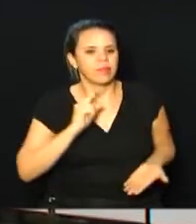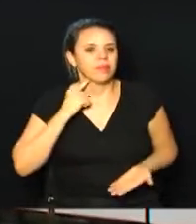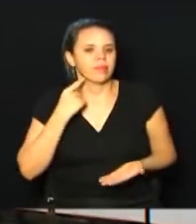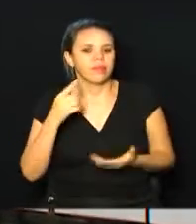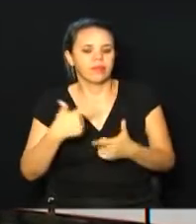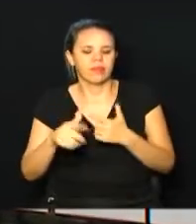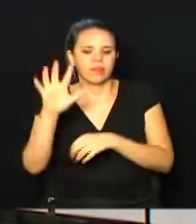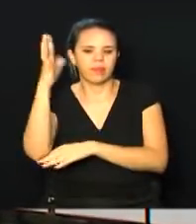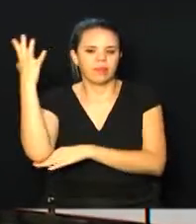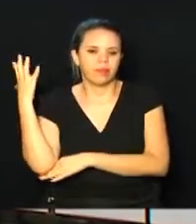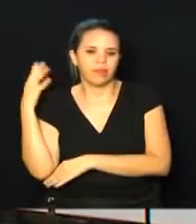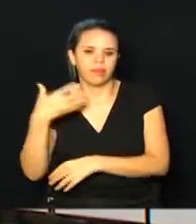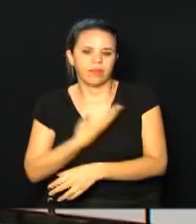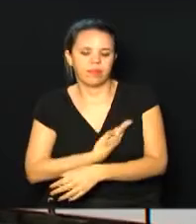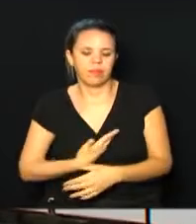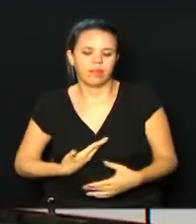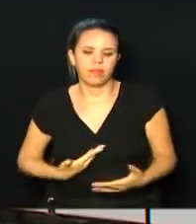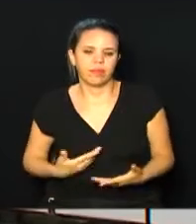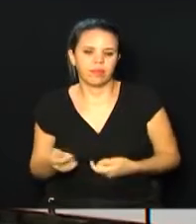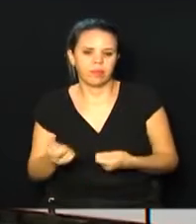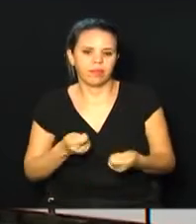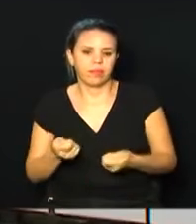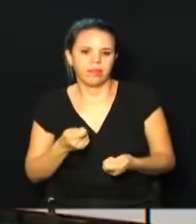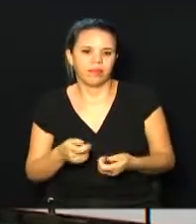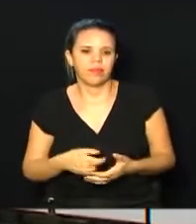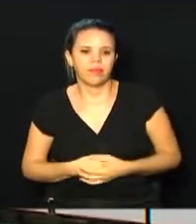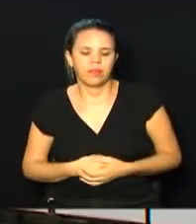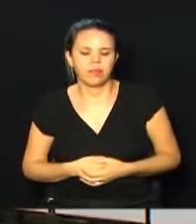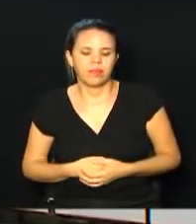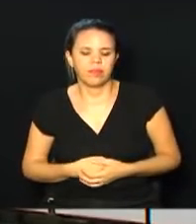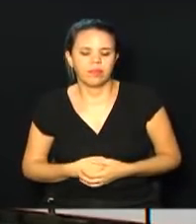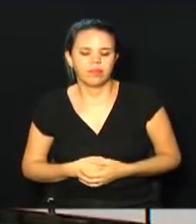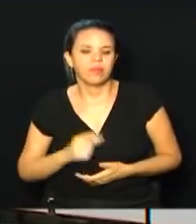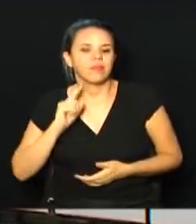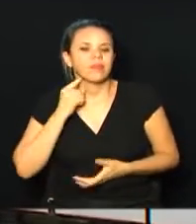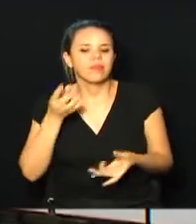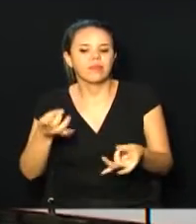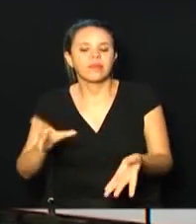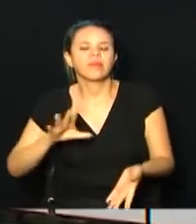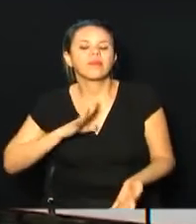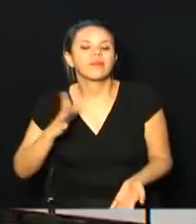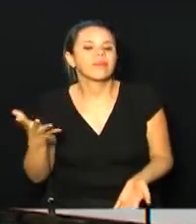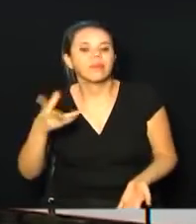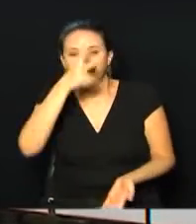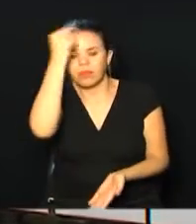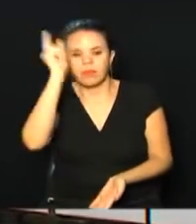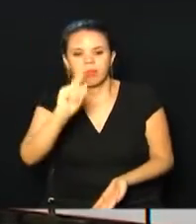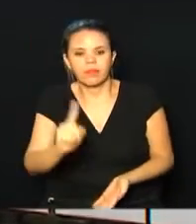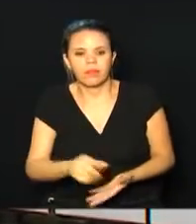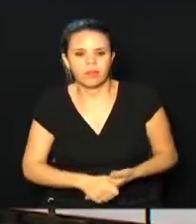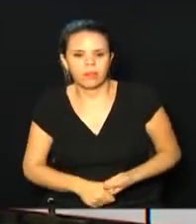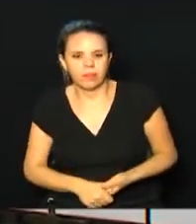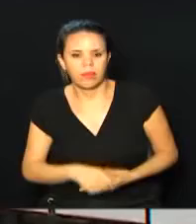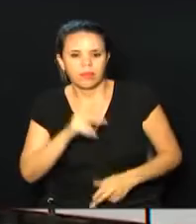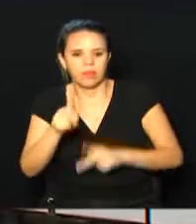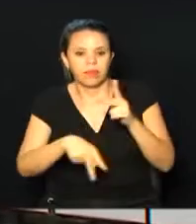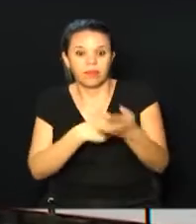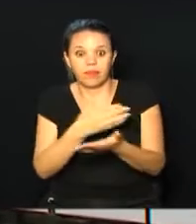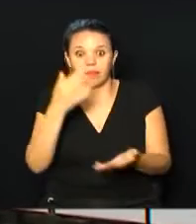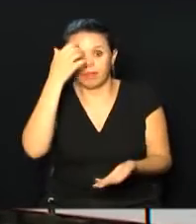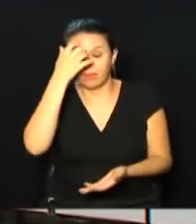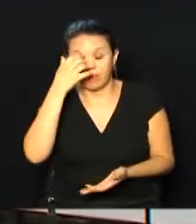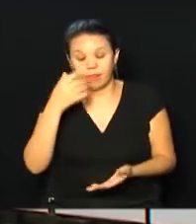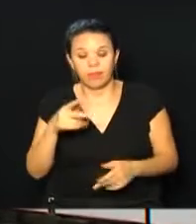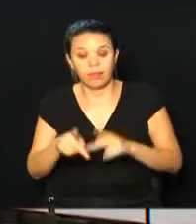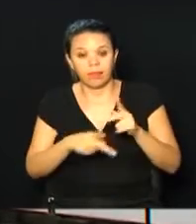natureza e o poder público tem que dar conta. Mas quem suja a cidade? Não é a prefeitura. São as pessoas, ou